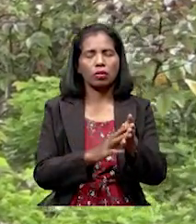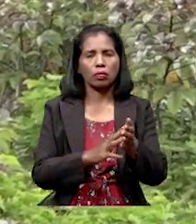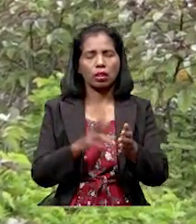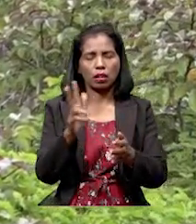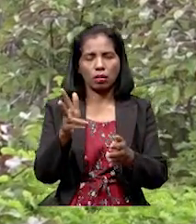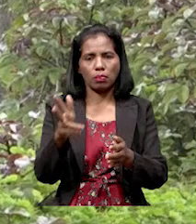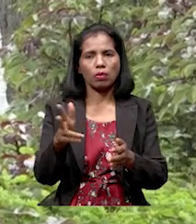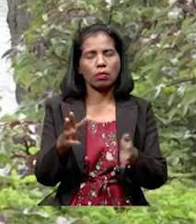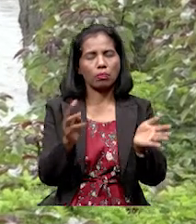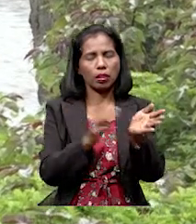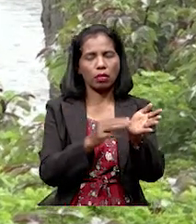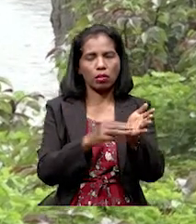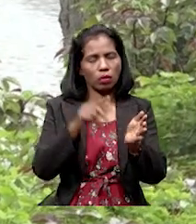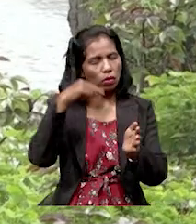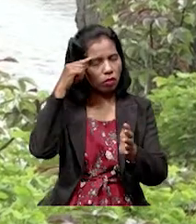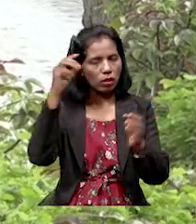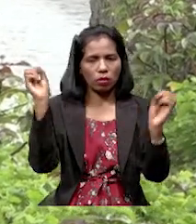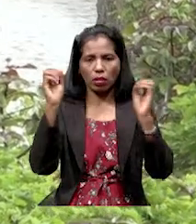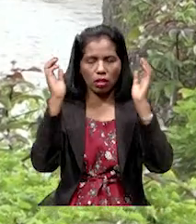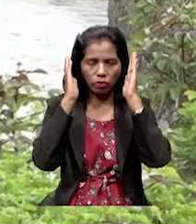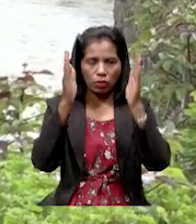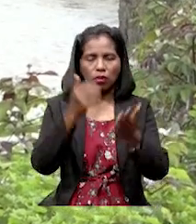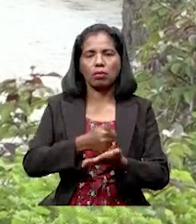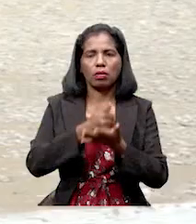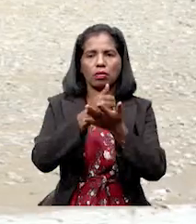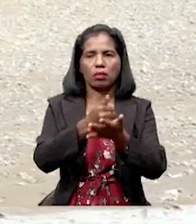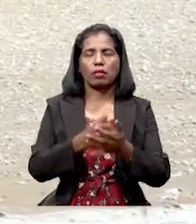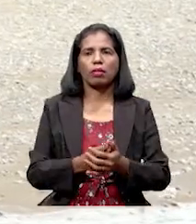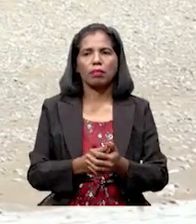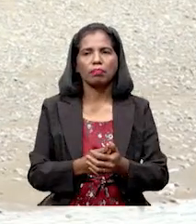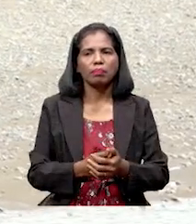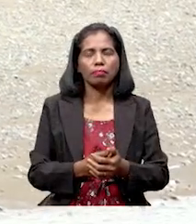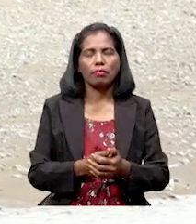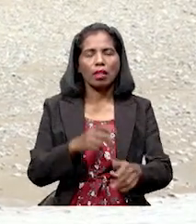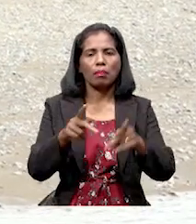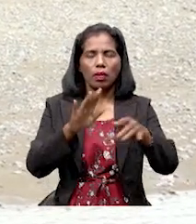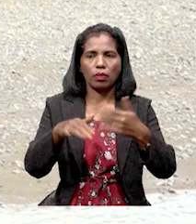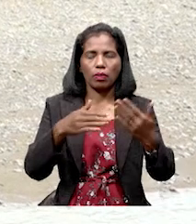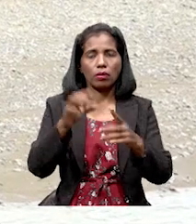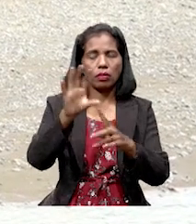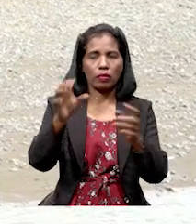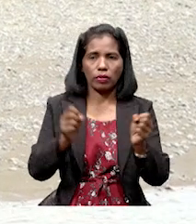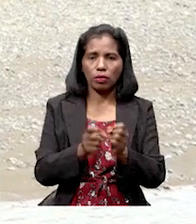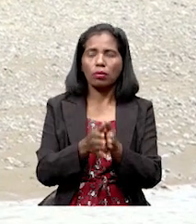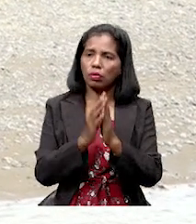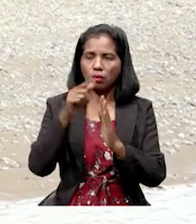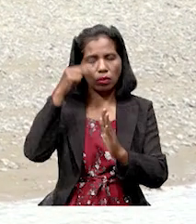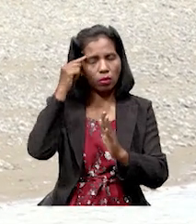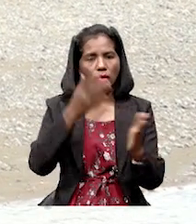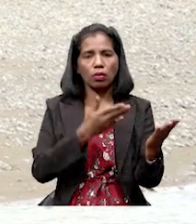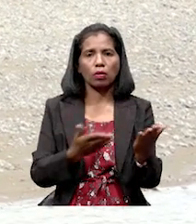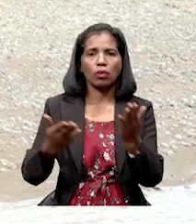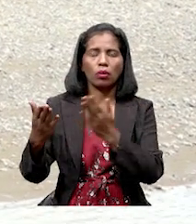mas be governo se dá atenção ba problema ne. Nune, autoridade local no comunidade husu governo atulor equipamentos